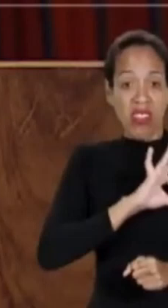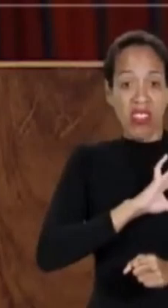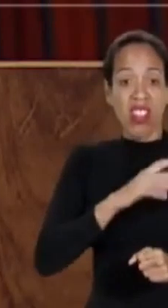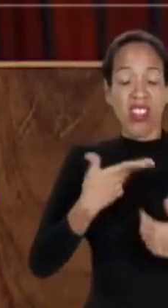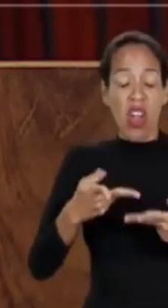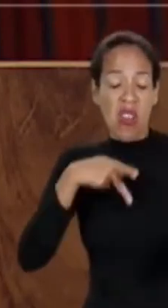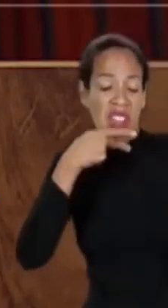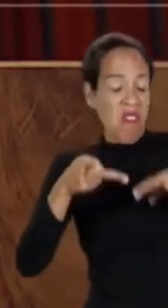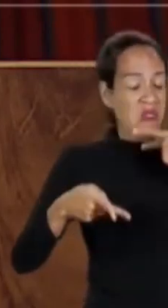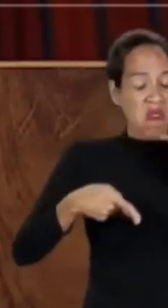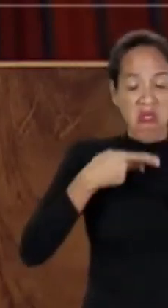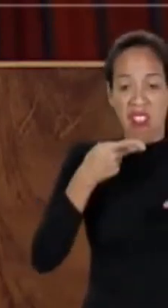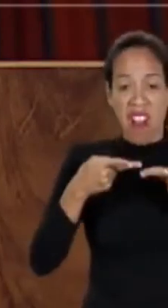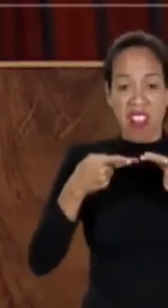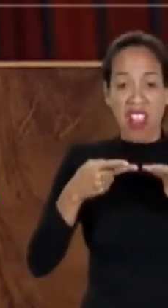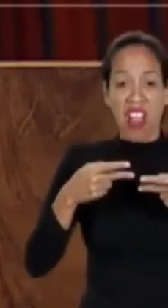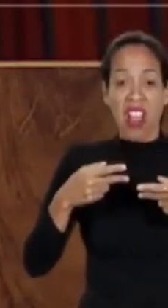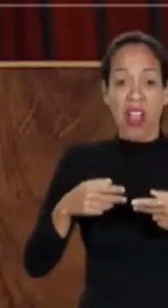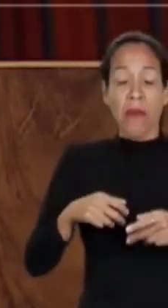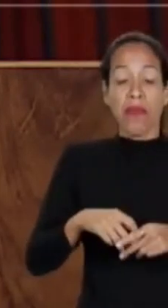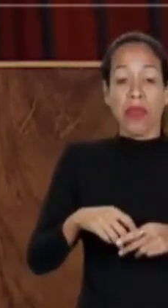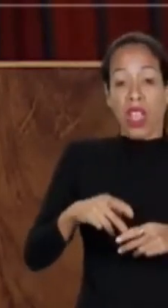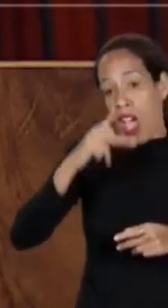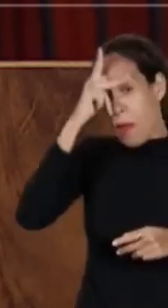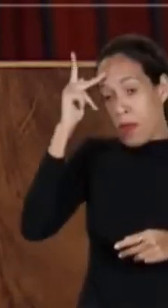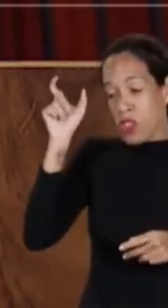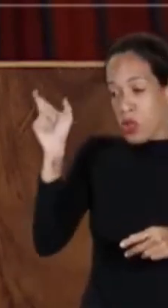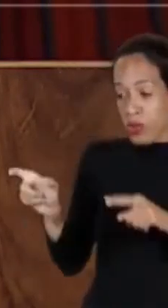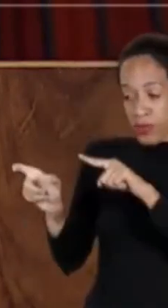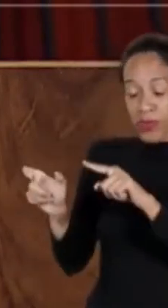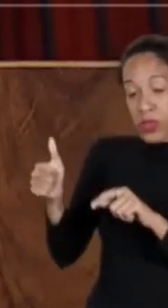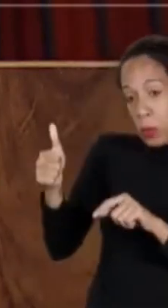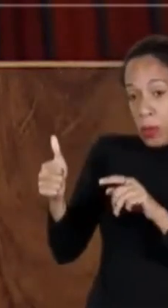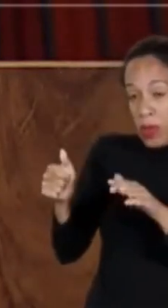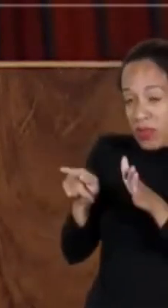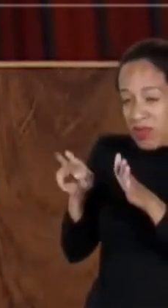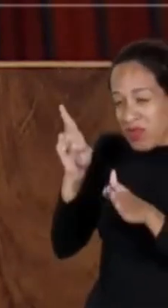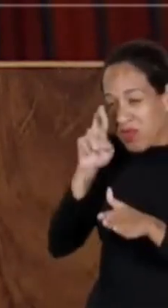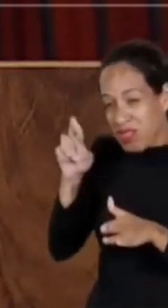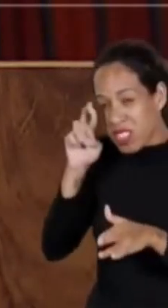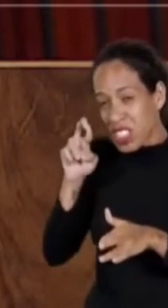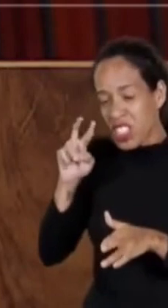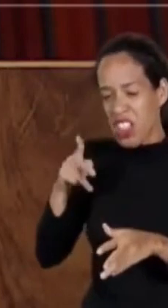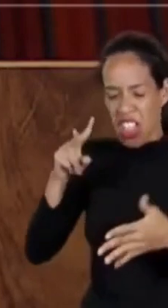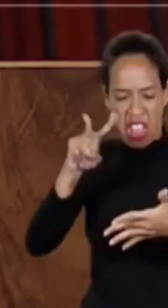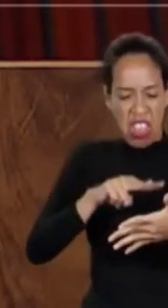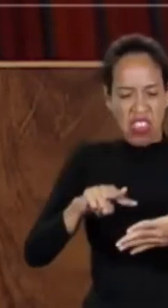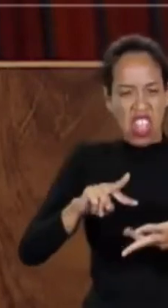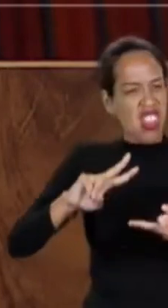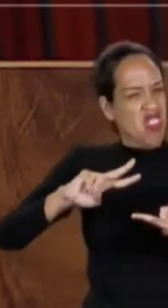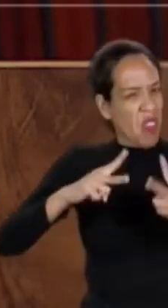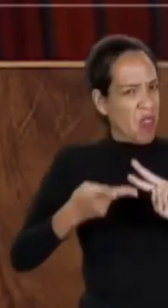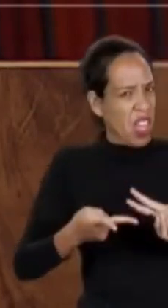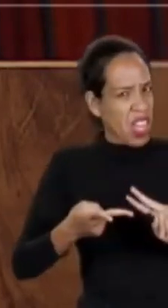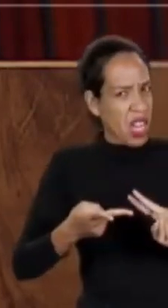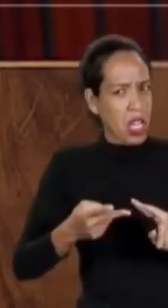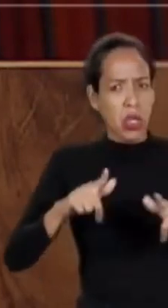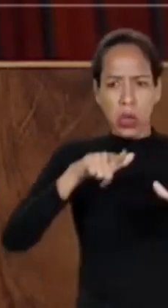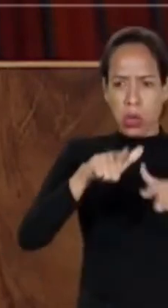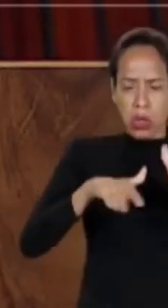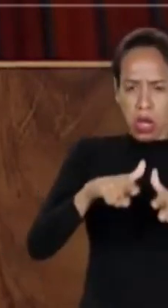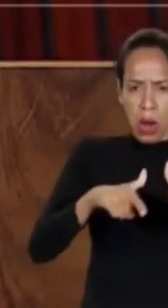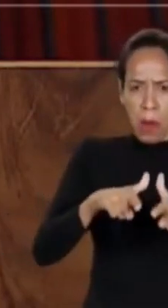argumentou que o documento é apócrifo e por isso não pode ter valor jurídico. Assim, aceitar o documento seria como afirmar